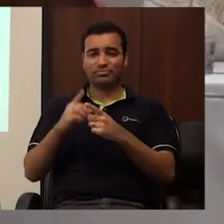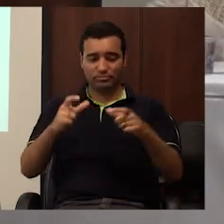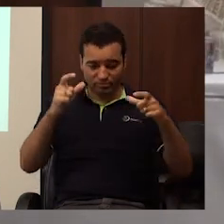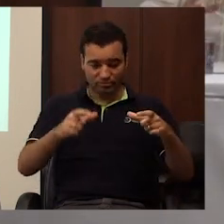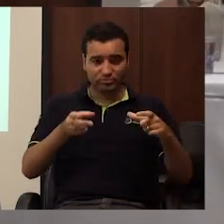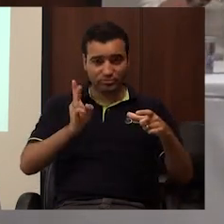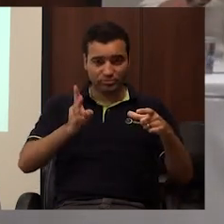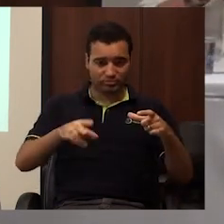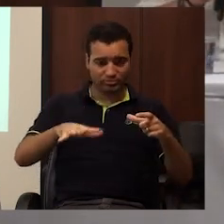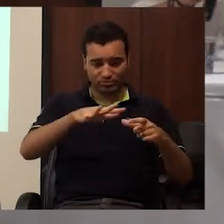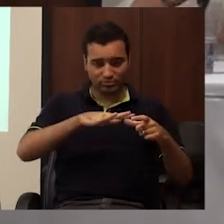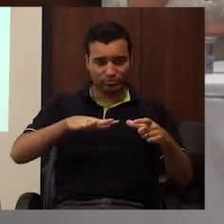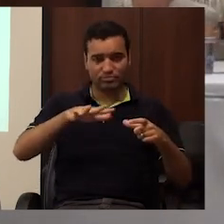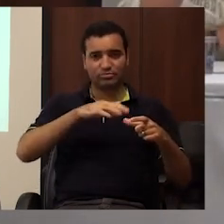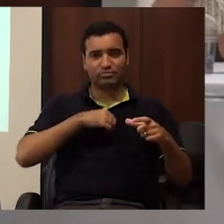espaço,